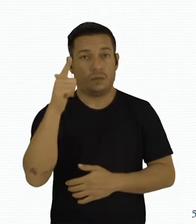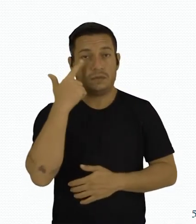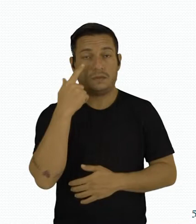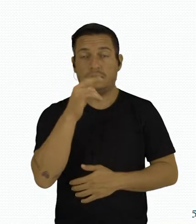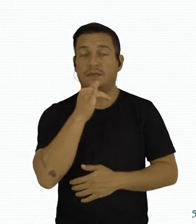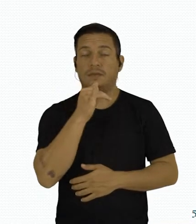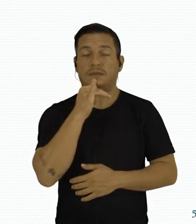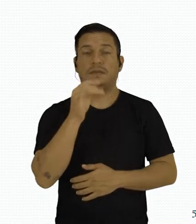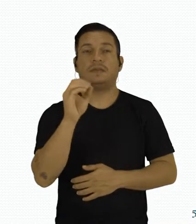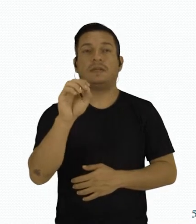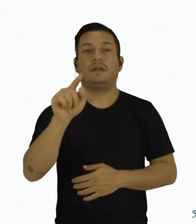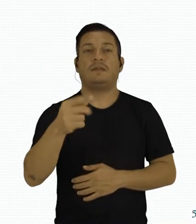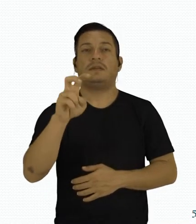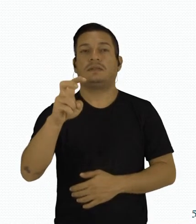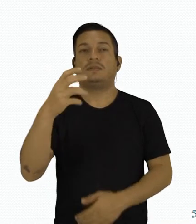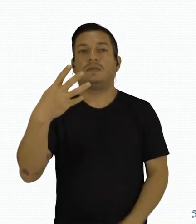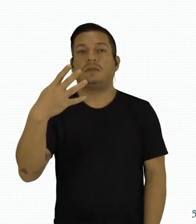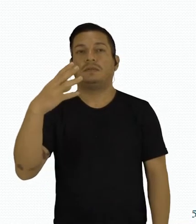ó.